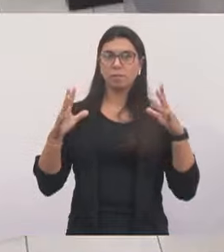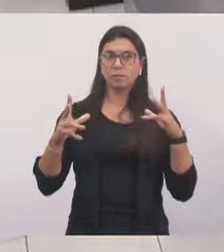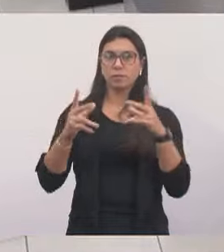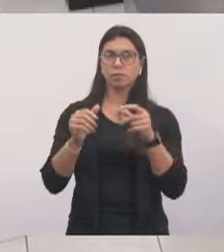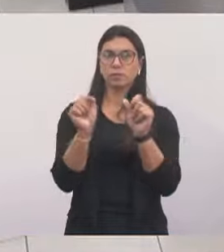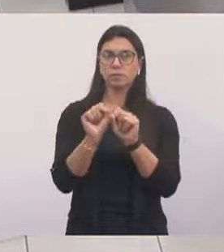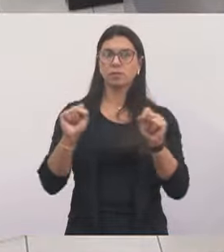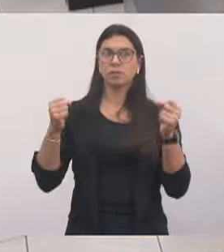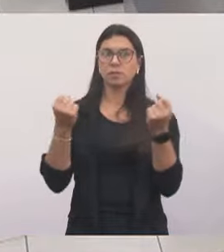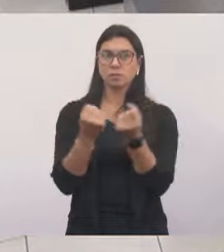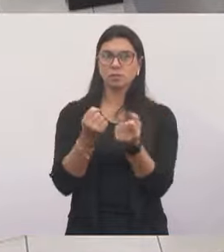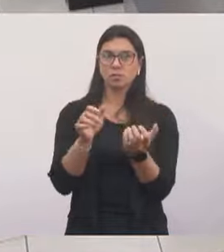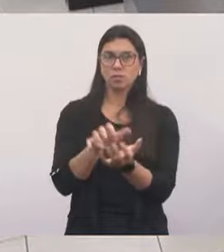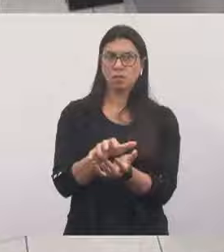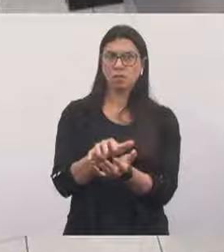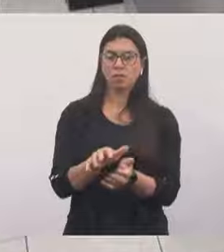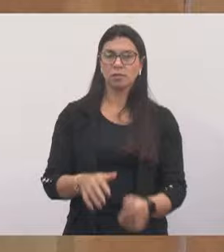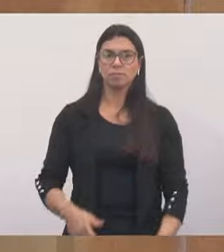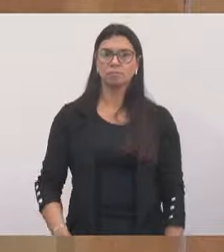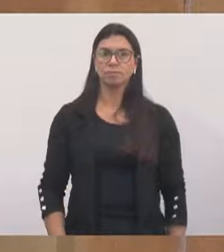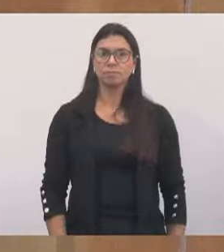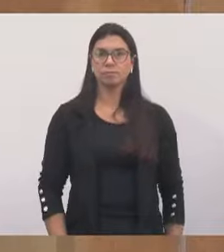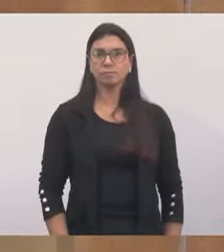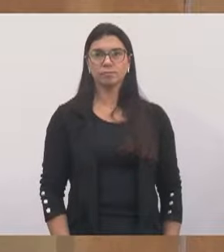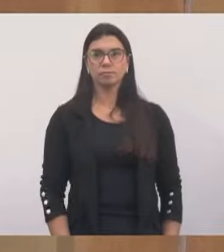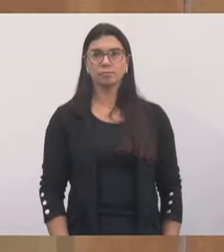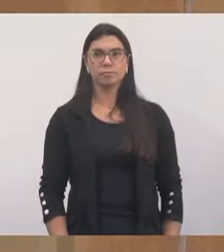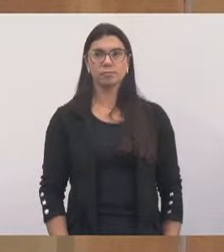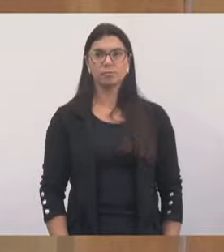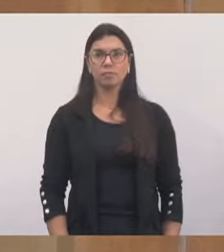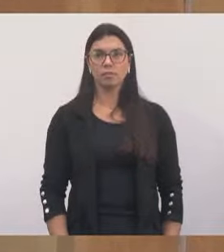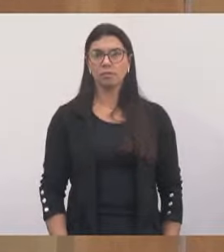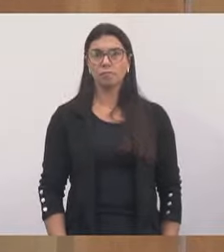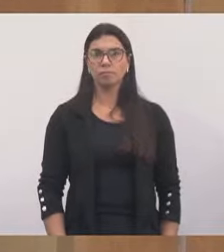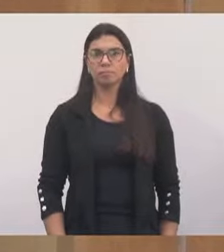da Associação Jacarezinho. Próximo projeto,